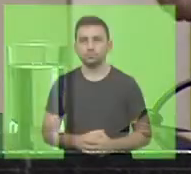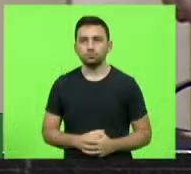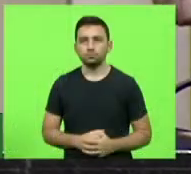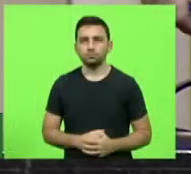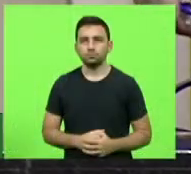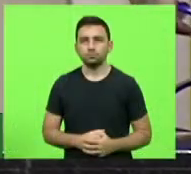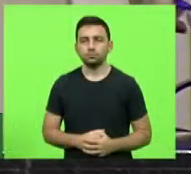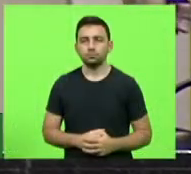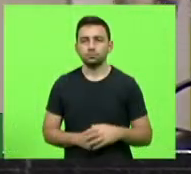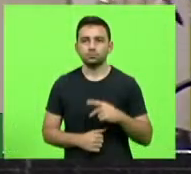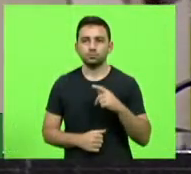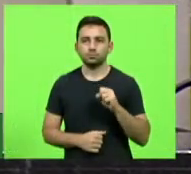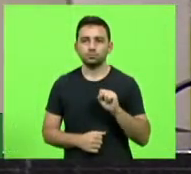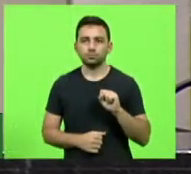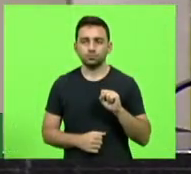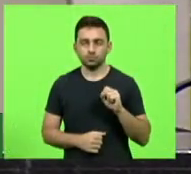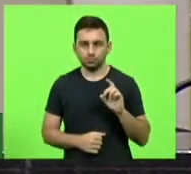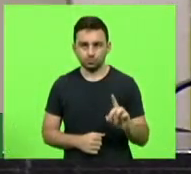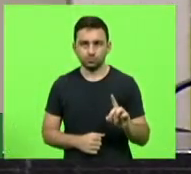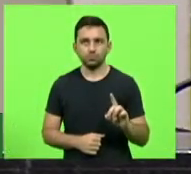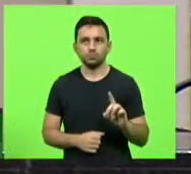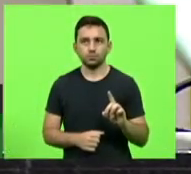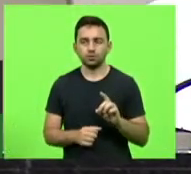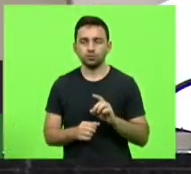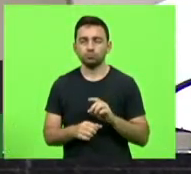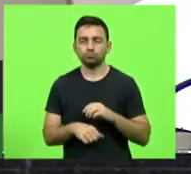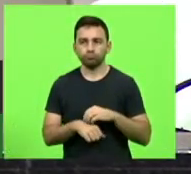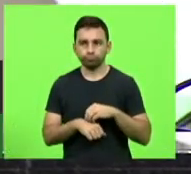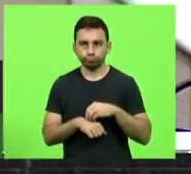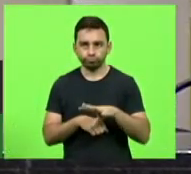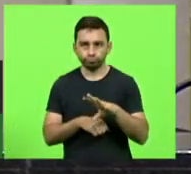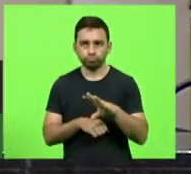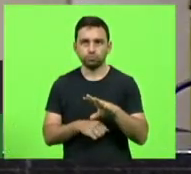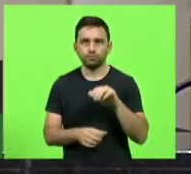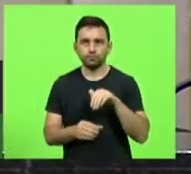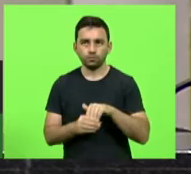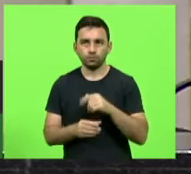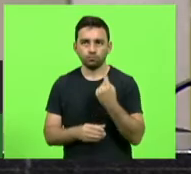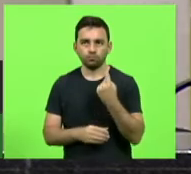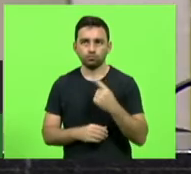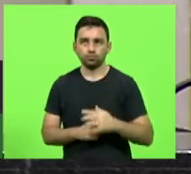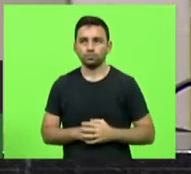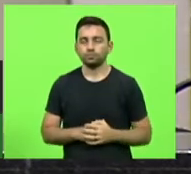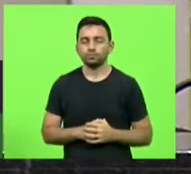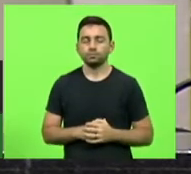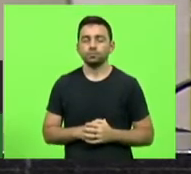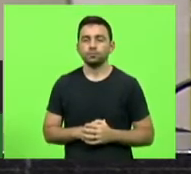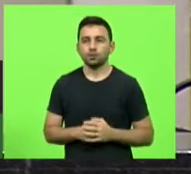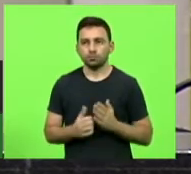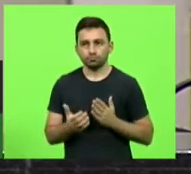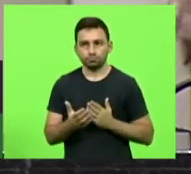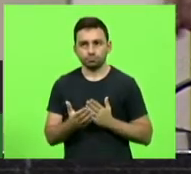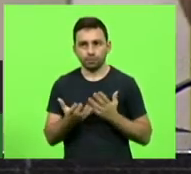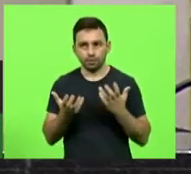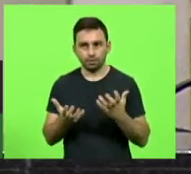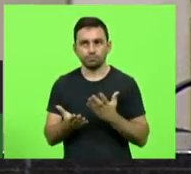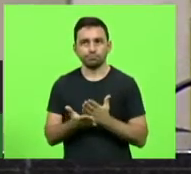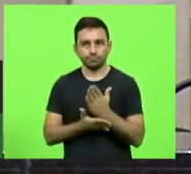aconselha o voto 1. Recomenda. PSD aconselha voto 1 pela aprovação do projeto de lei